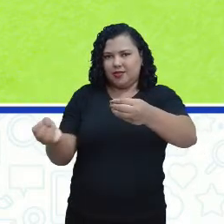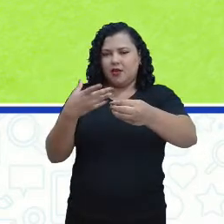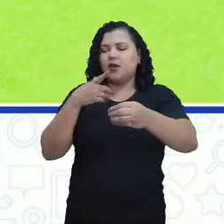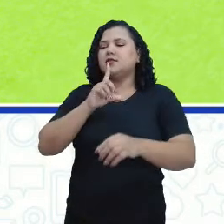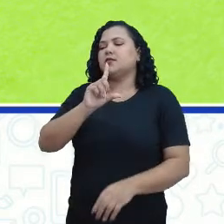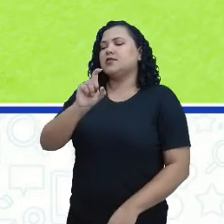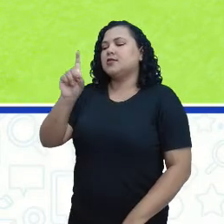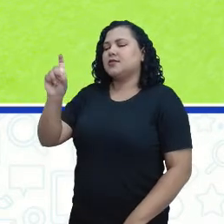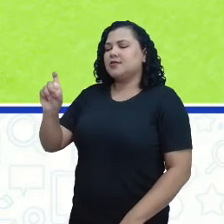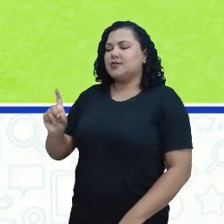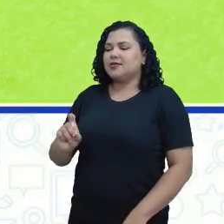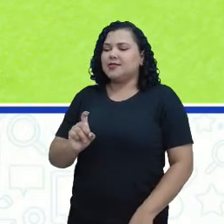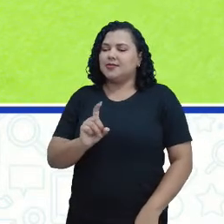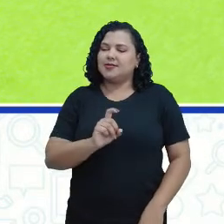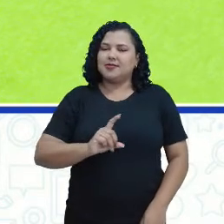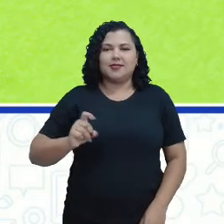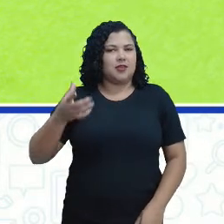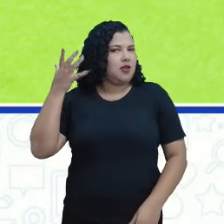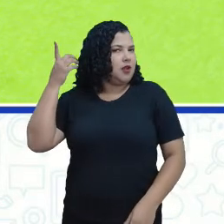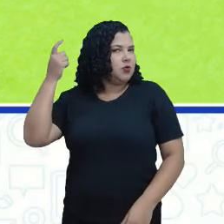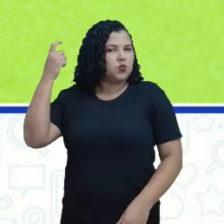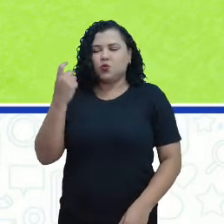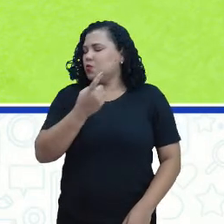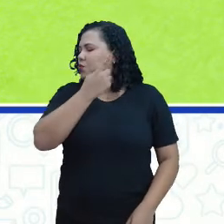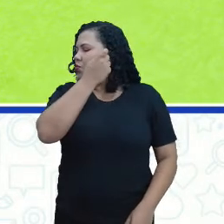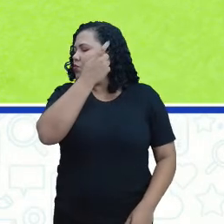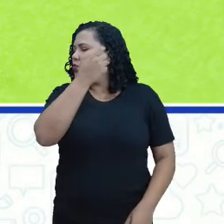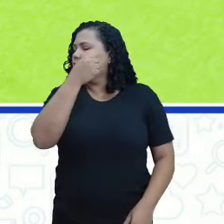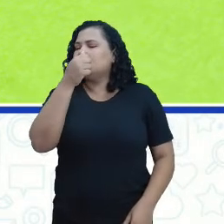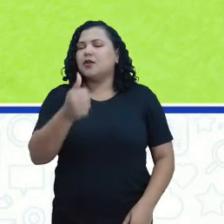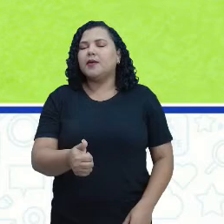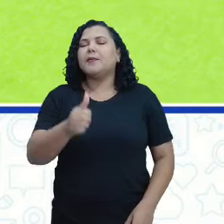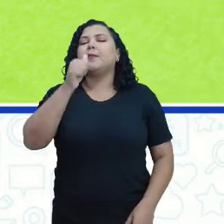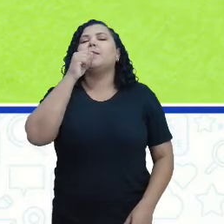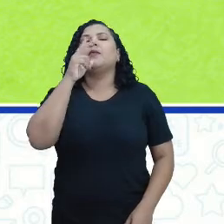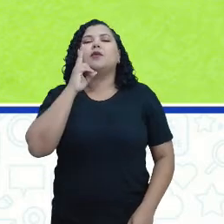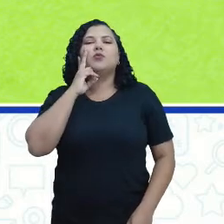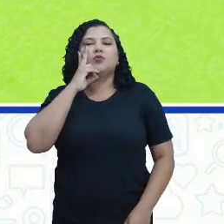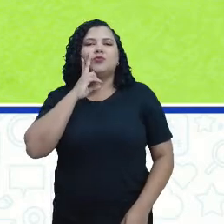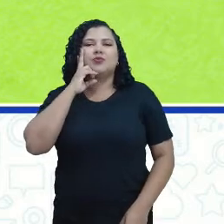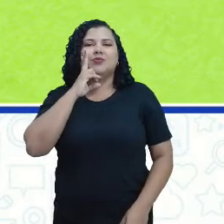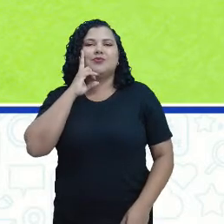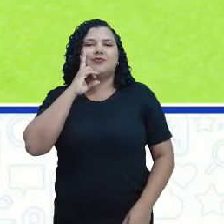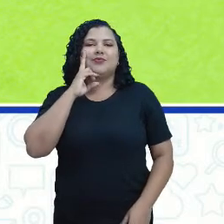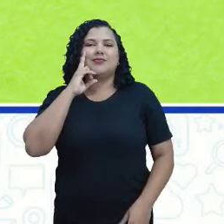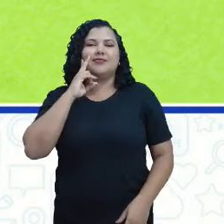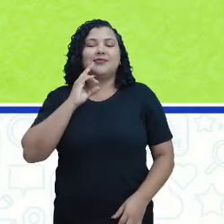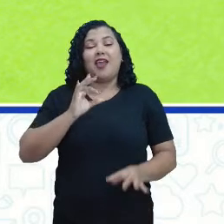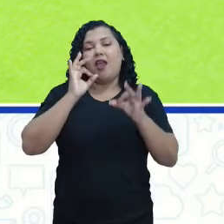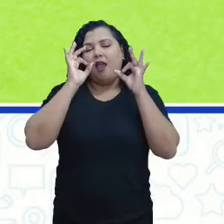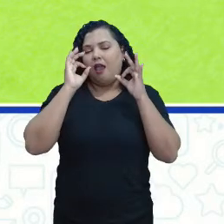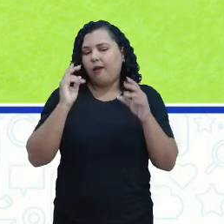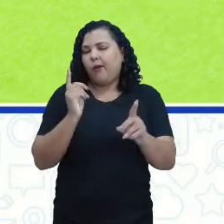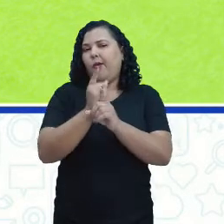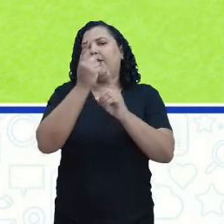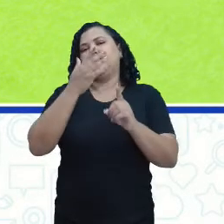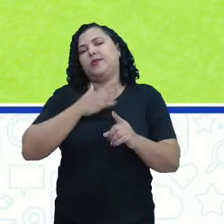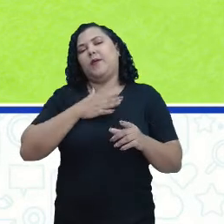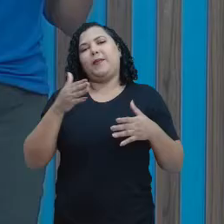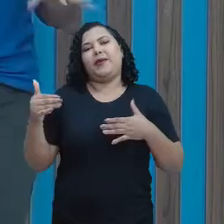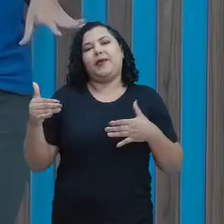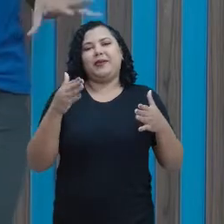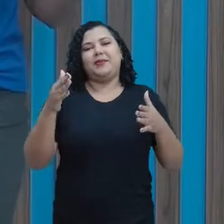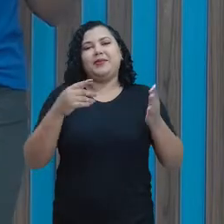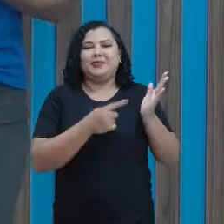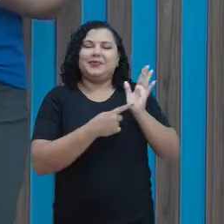perfumou-me os cabelos, fez-me beber de seu vinho, acertei o meu caminho. Então, eu trouxe